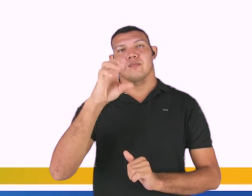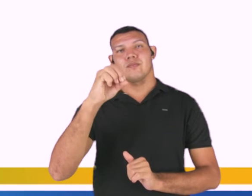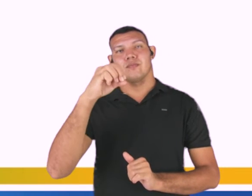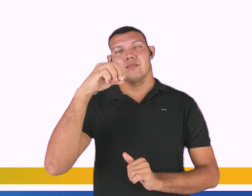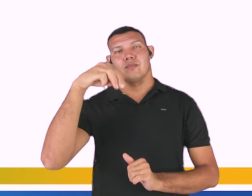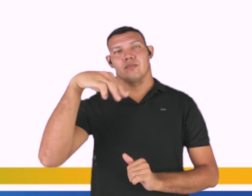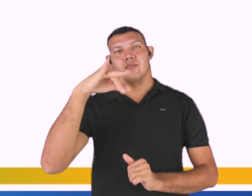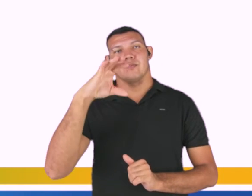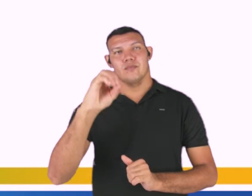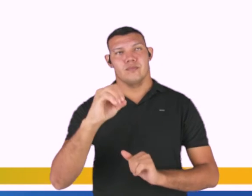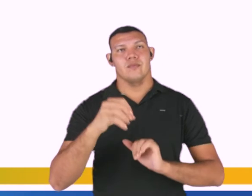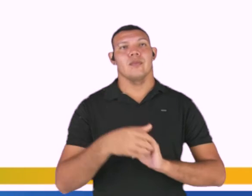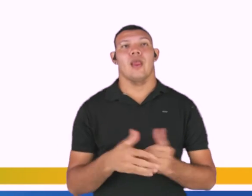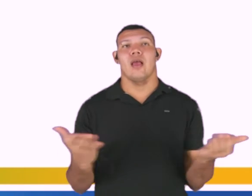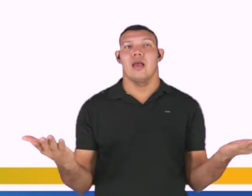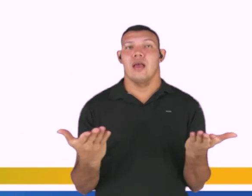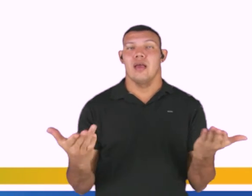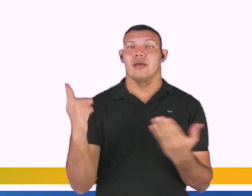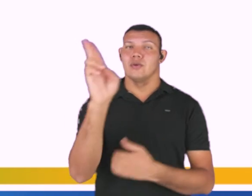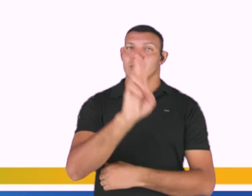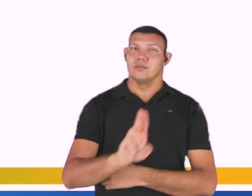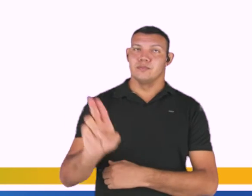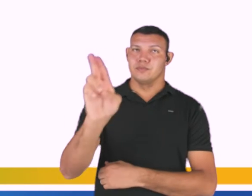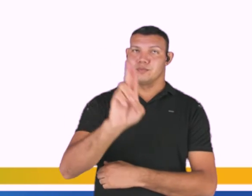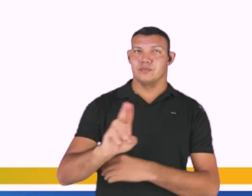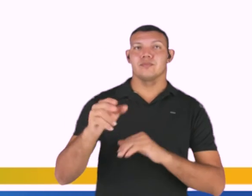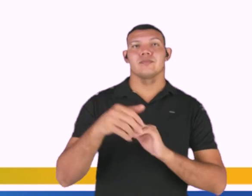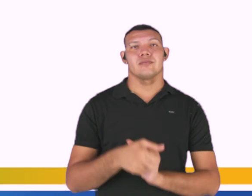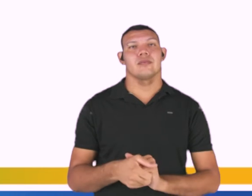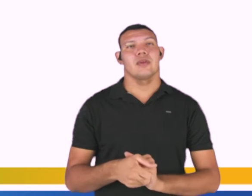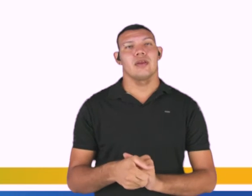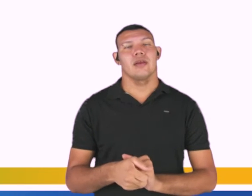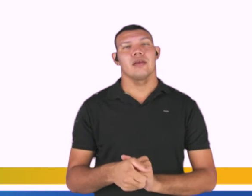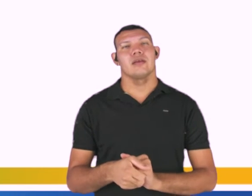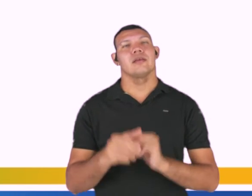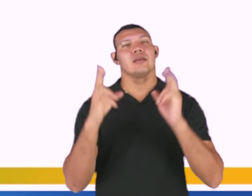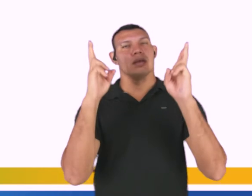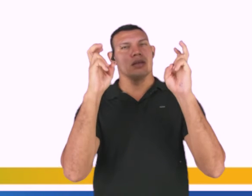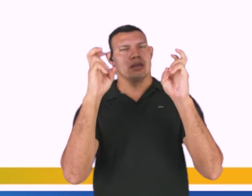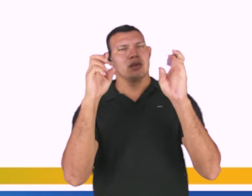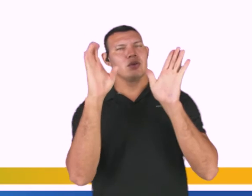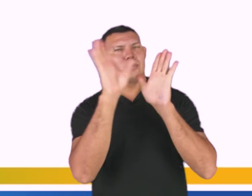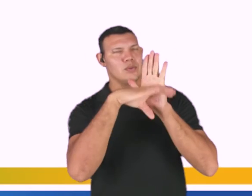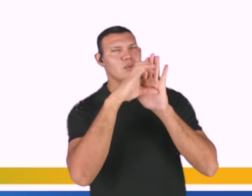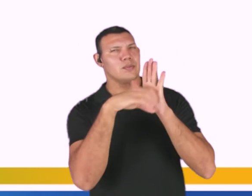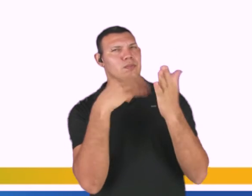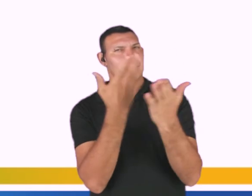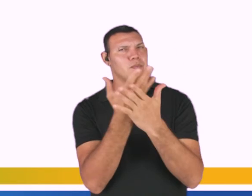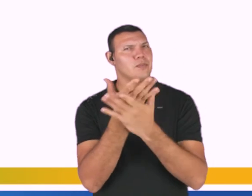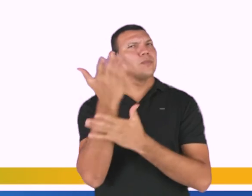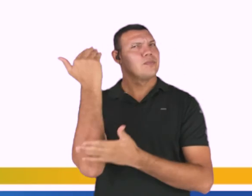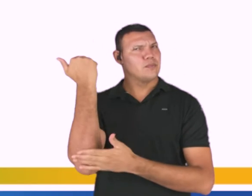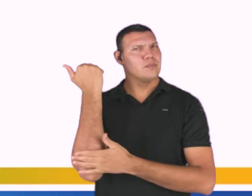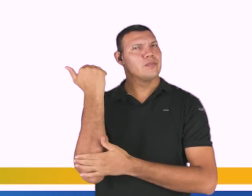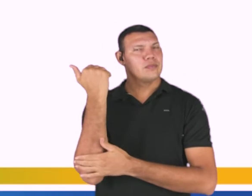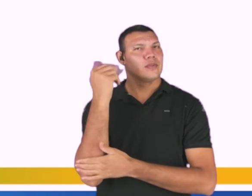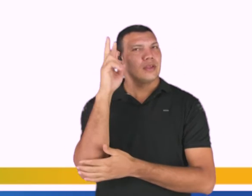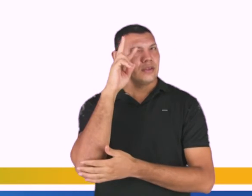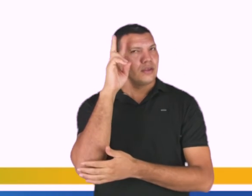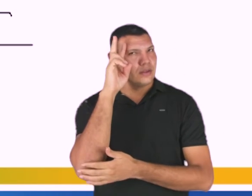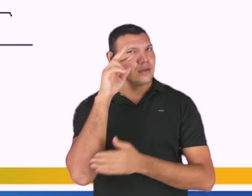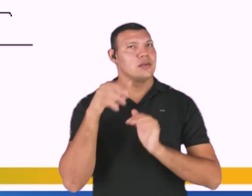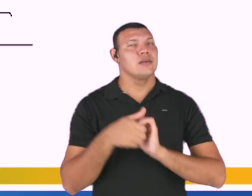E aí nós vamos utilizar um assunto da aula anterior, que é o dispositivo de